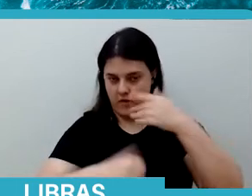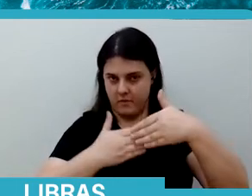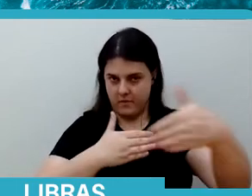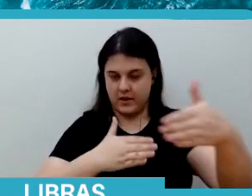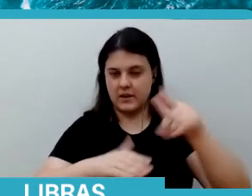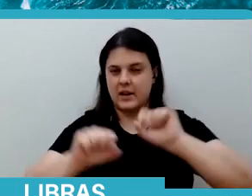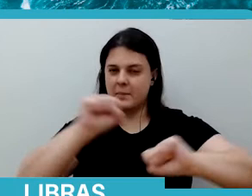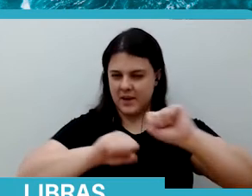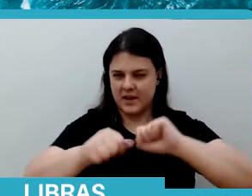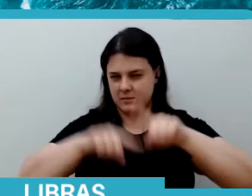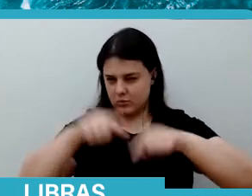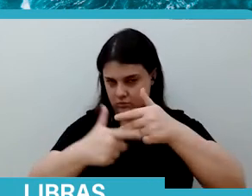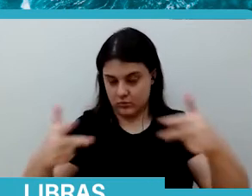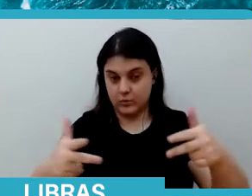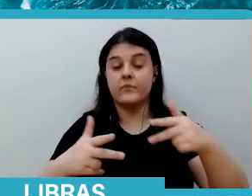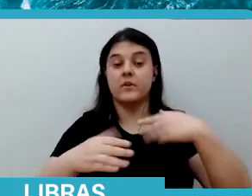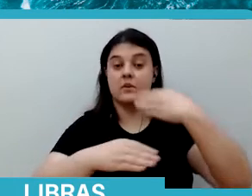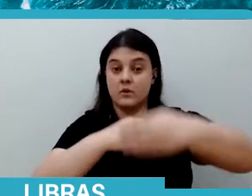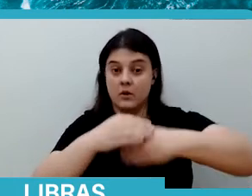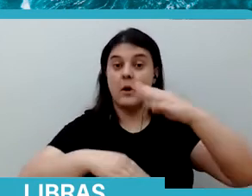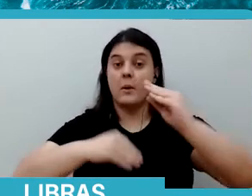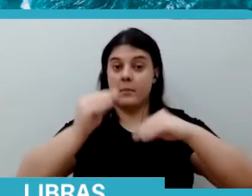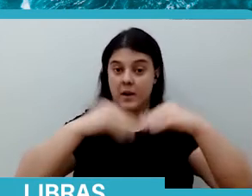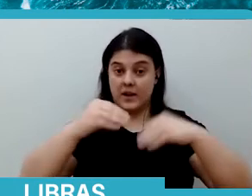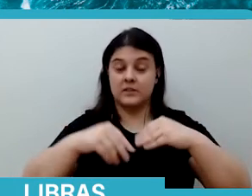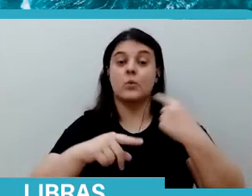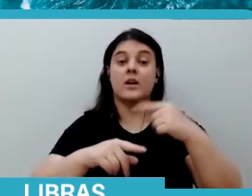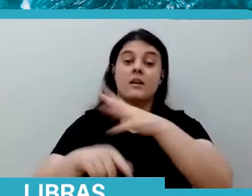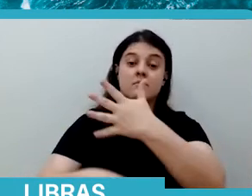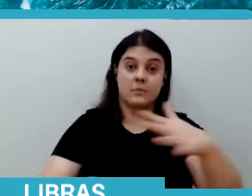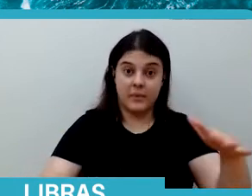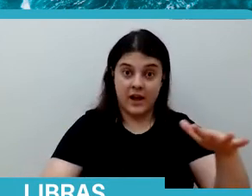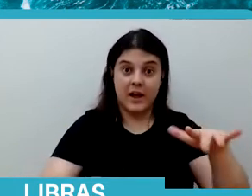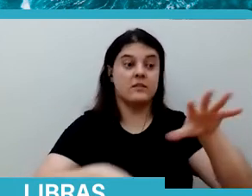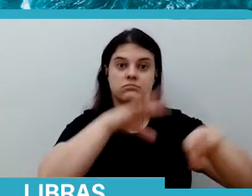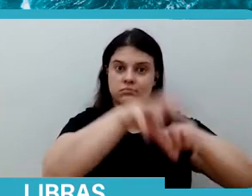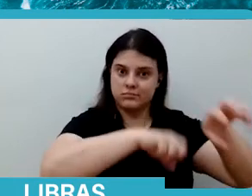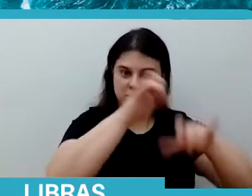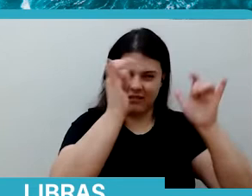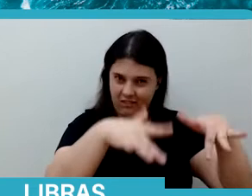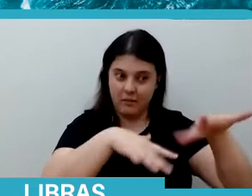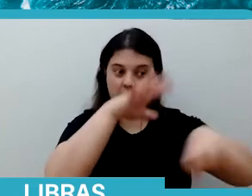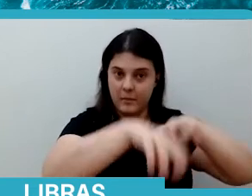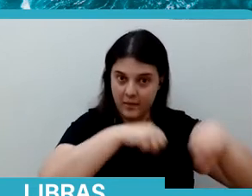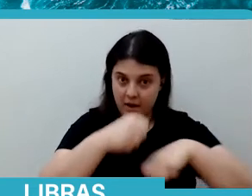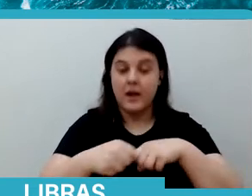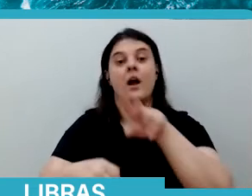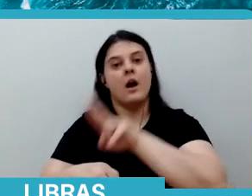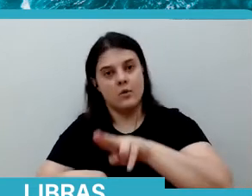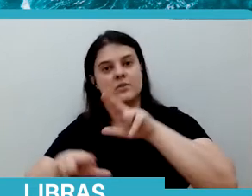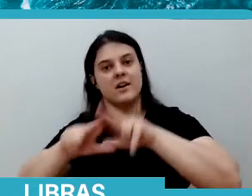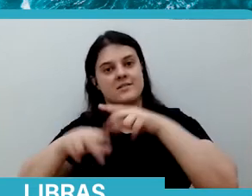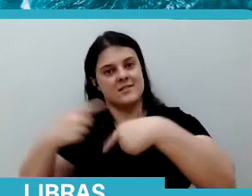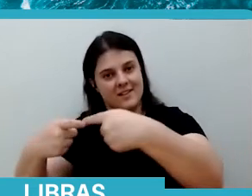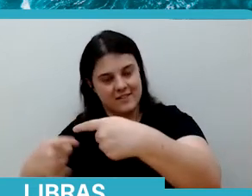frente estão embalagens feitas com plástico coletado no litoral por cooperativas embalagens que já